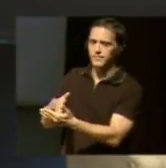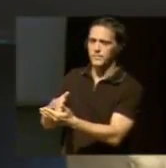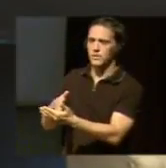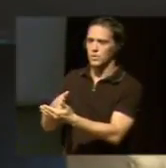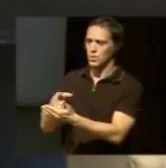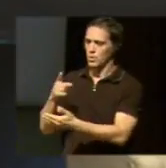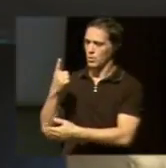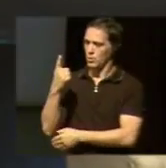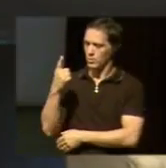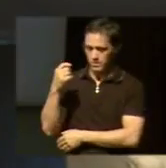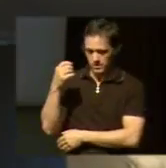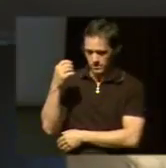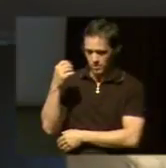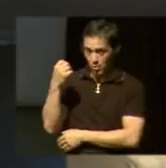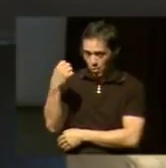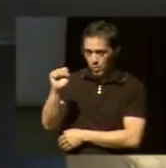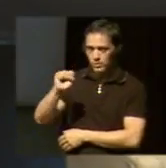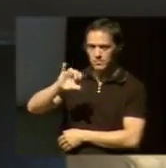8 milhões